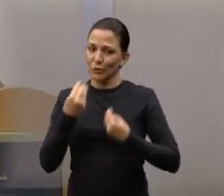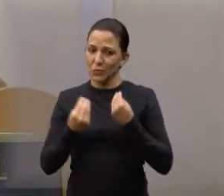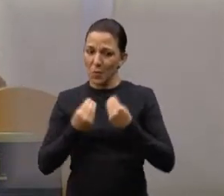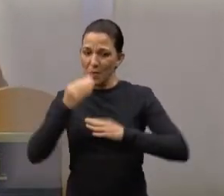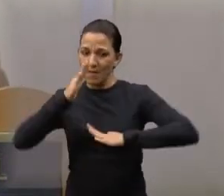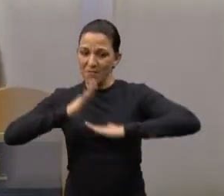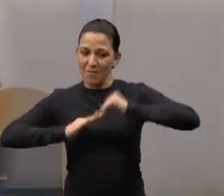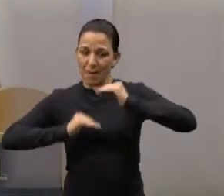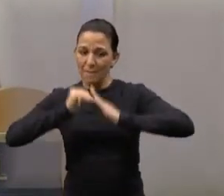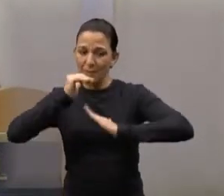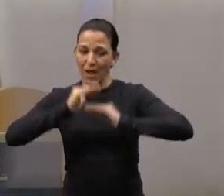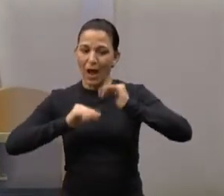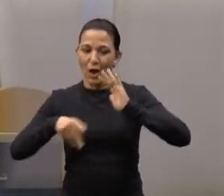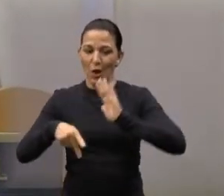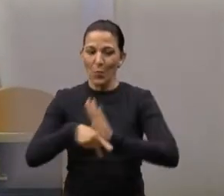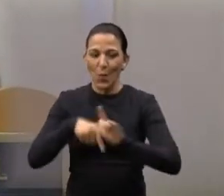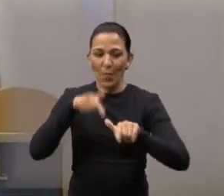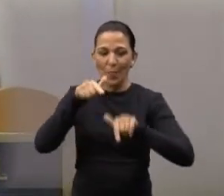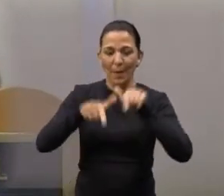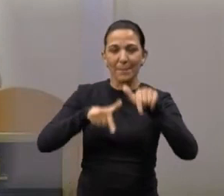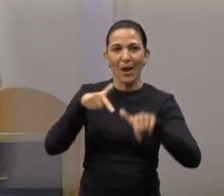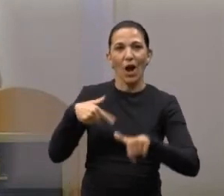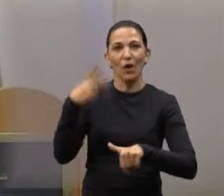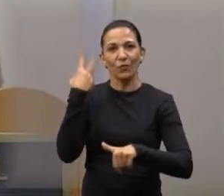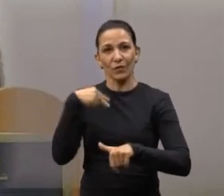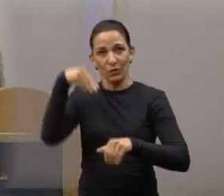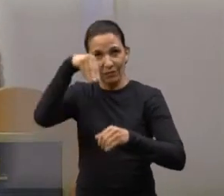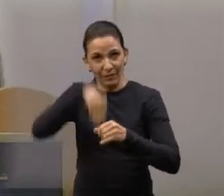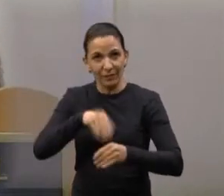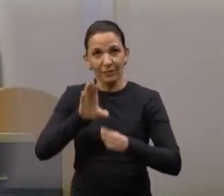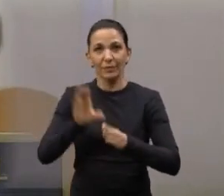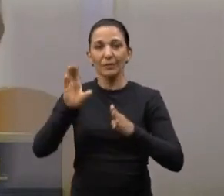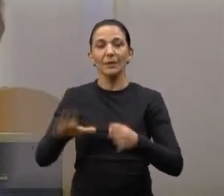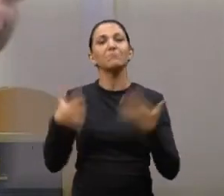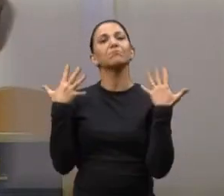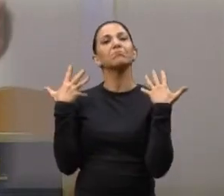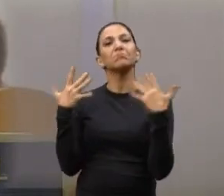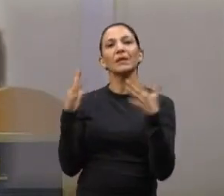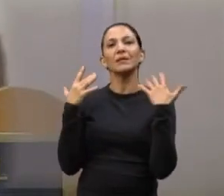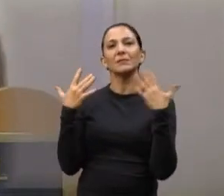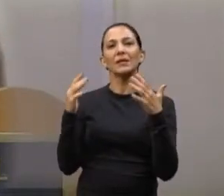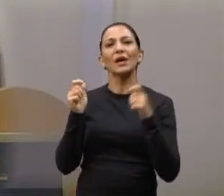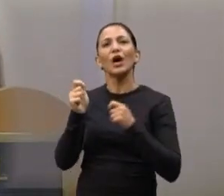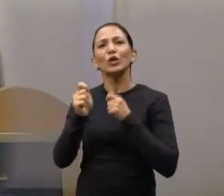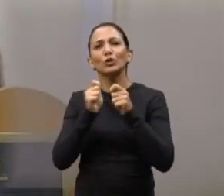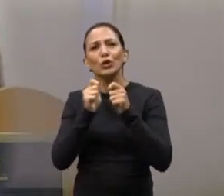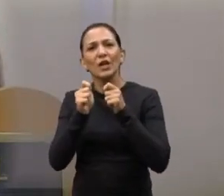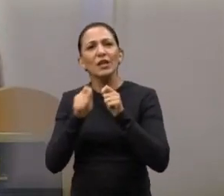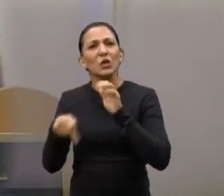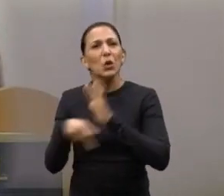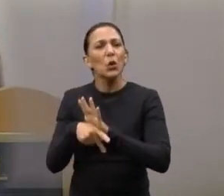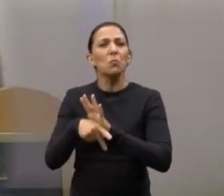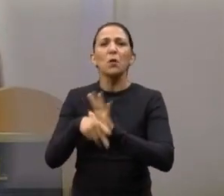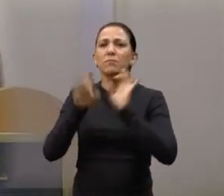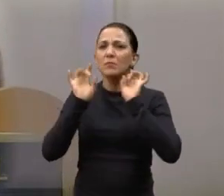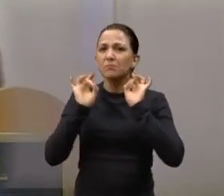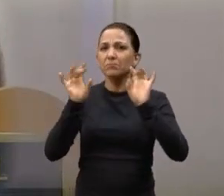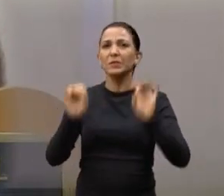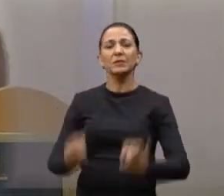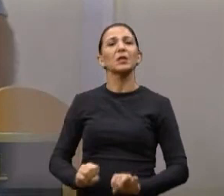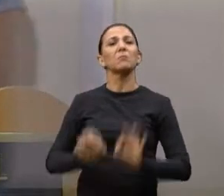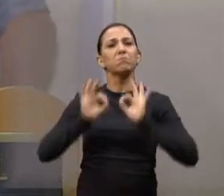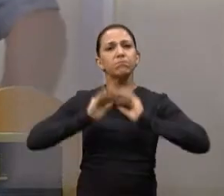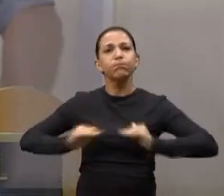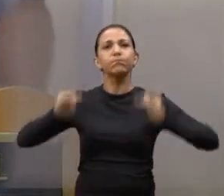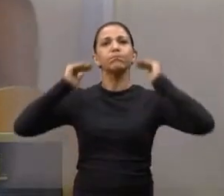calor do que é debatido aqui, né? Então, parabéns, Ernesto. Isso é realmente é jornalismo de primeiro mundo, de primeira linha, tá bom?